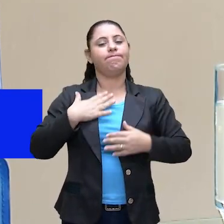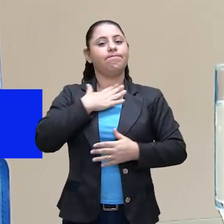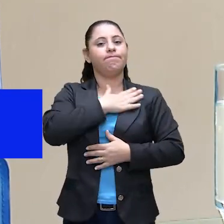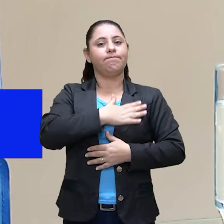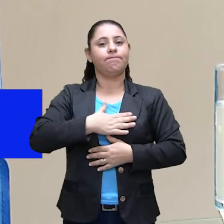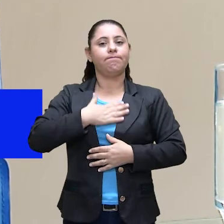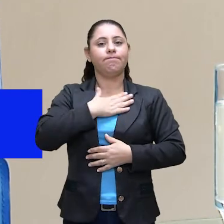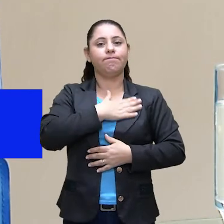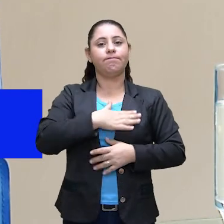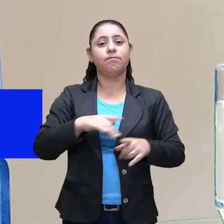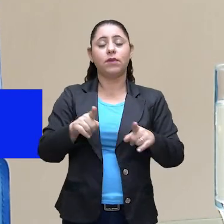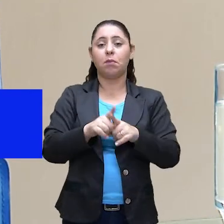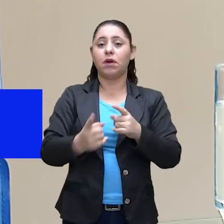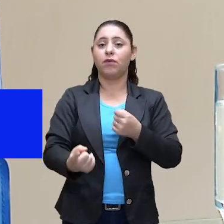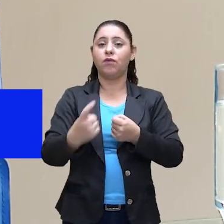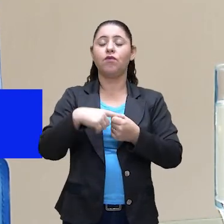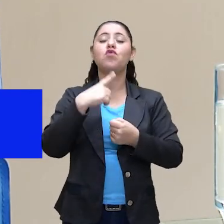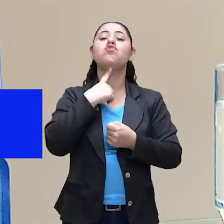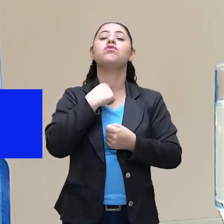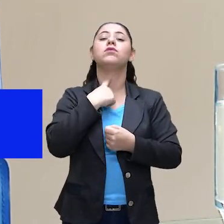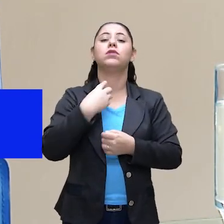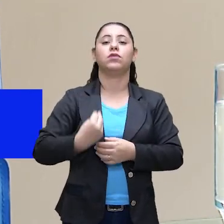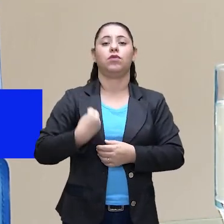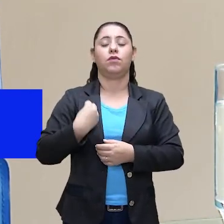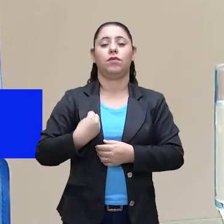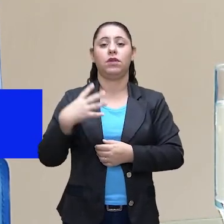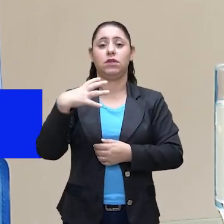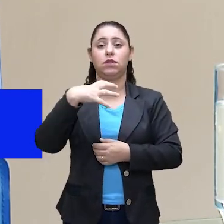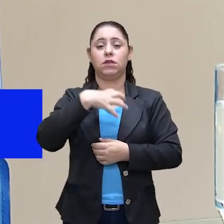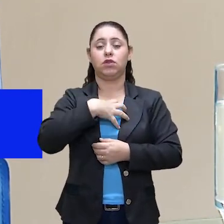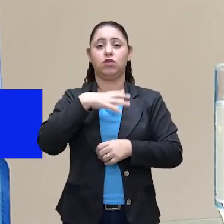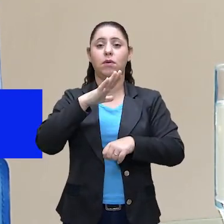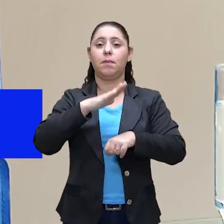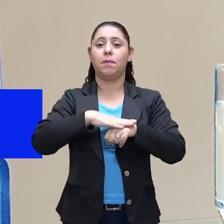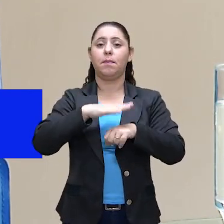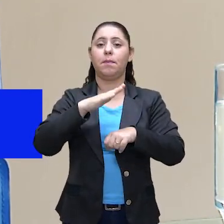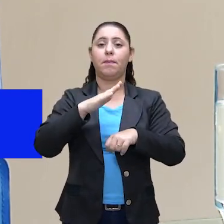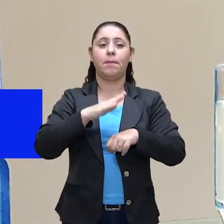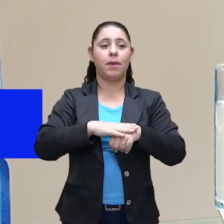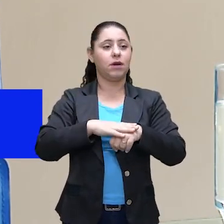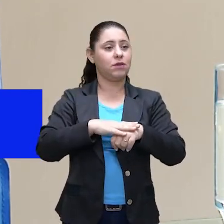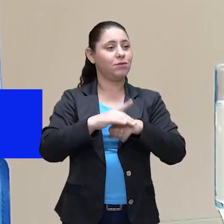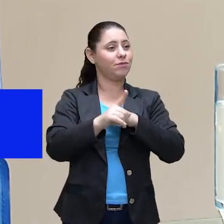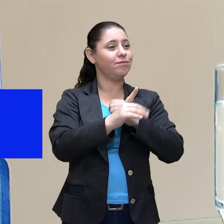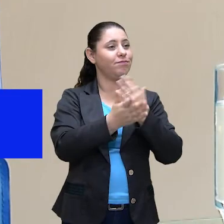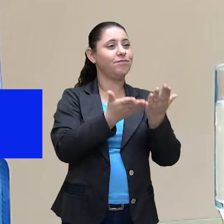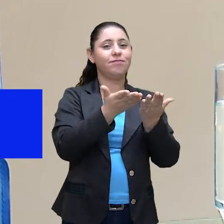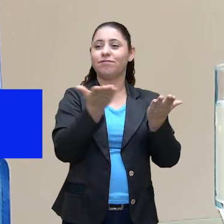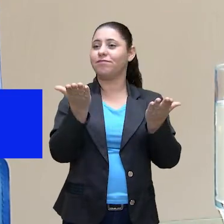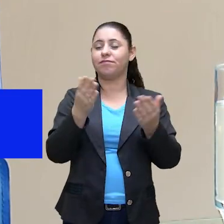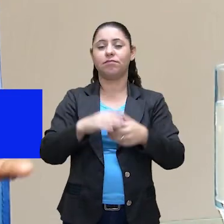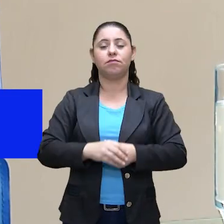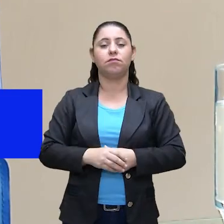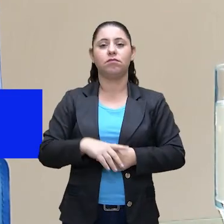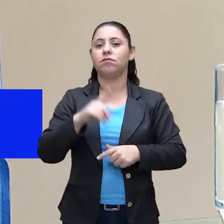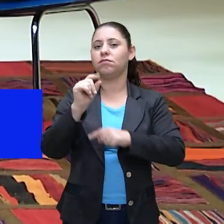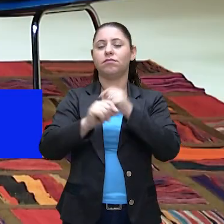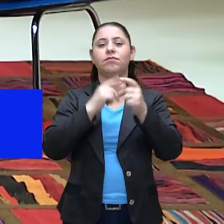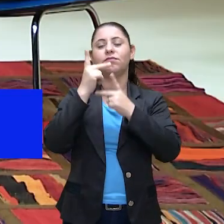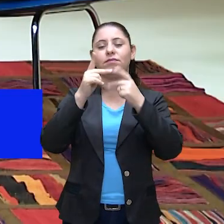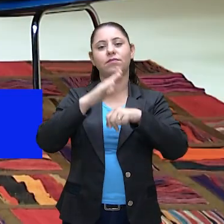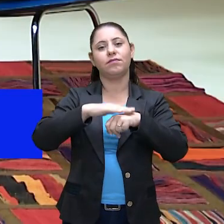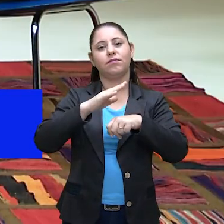de prazer e vontade de viver e se sentir mais receptivo a